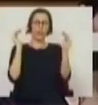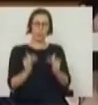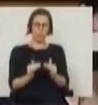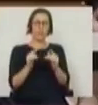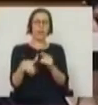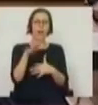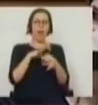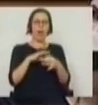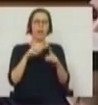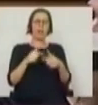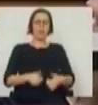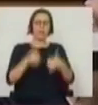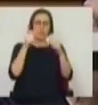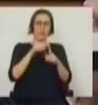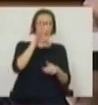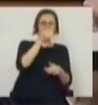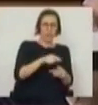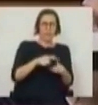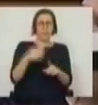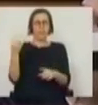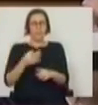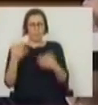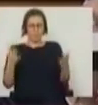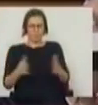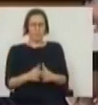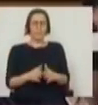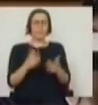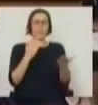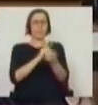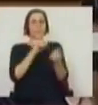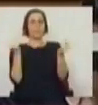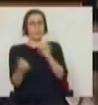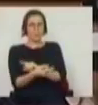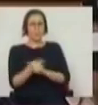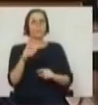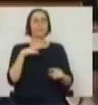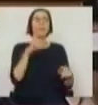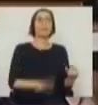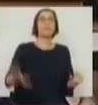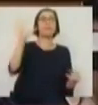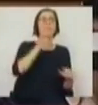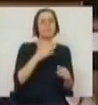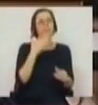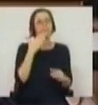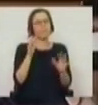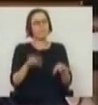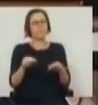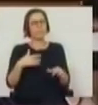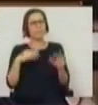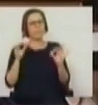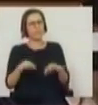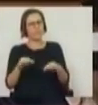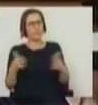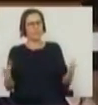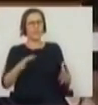reduzido nas áreas metropolitanas de Lisboa e do Porto. Em contrapartida, no resto do país... Sr. Deputado, peço-lhe para concluir. Vou já